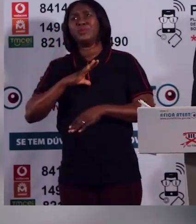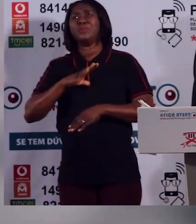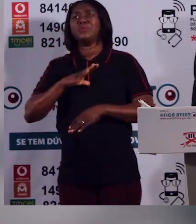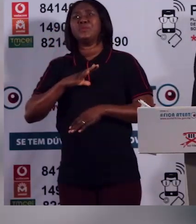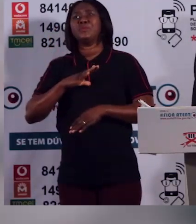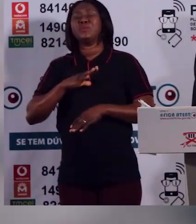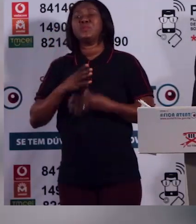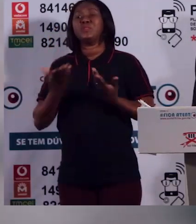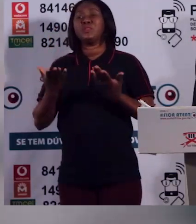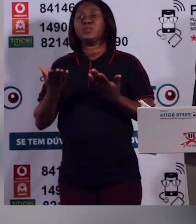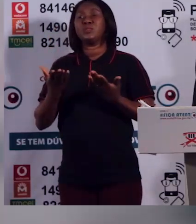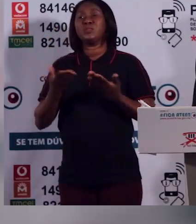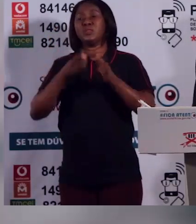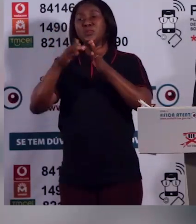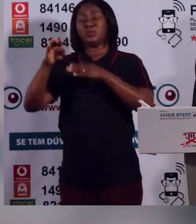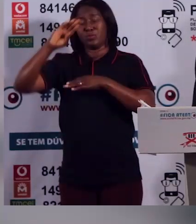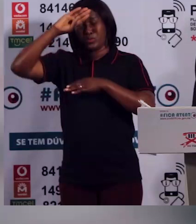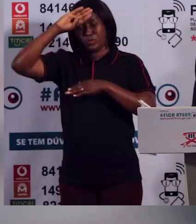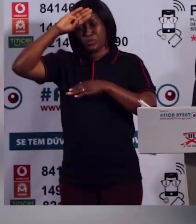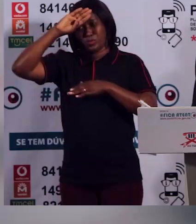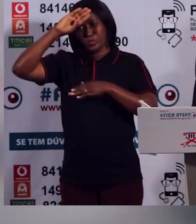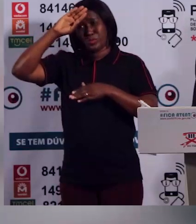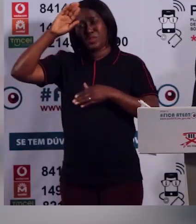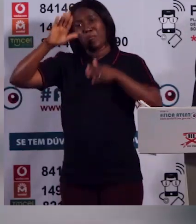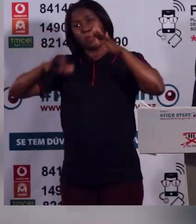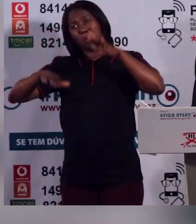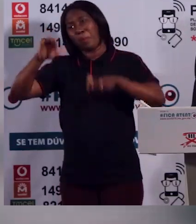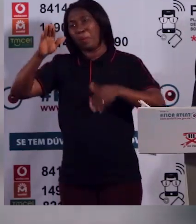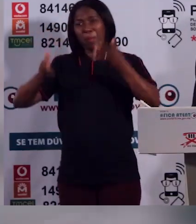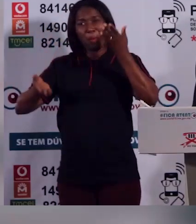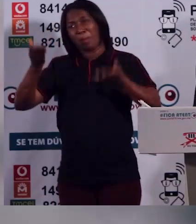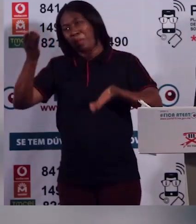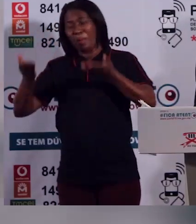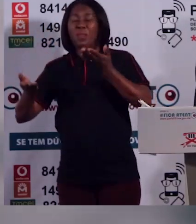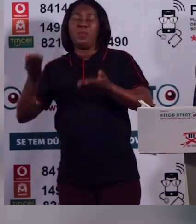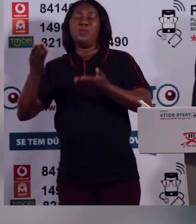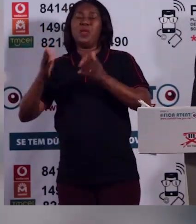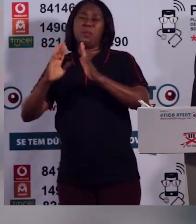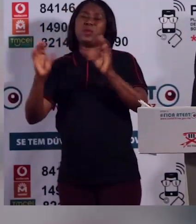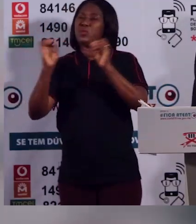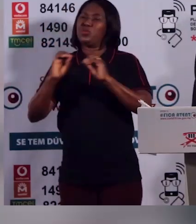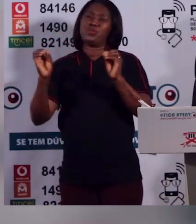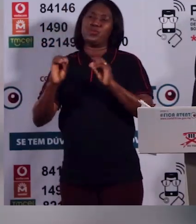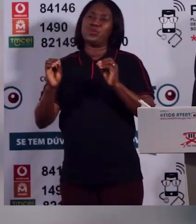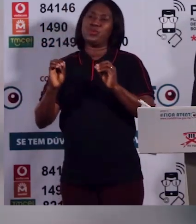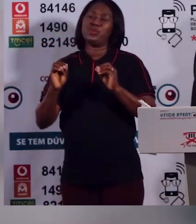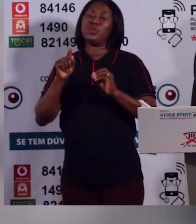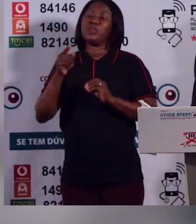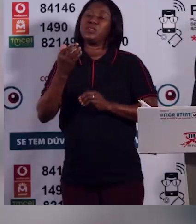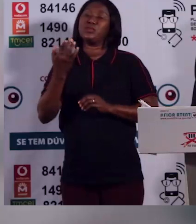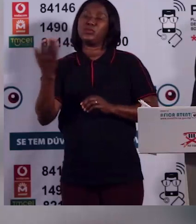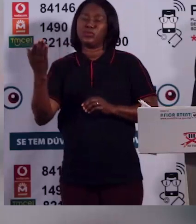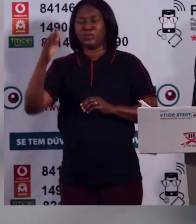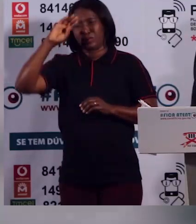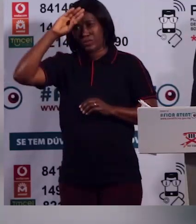uma taxa de positividade que oscila, mas que está sempre acima da média nacional. Portanto, esta taxa de positividade acima da